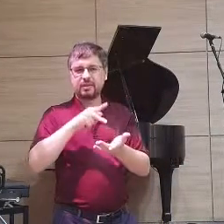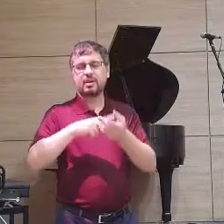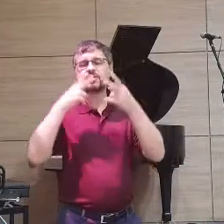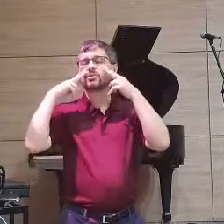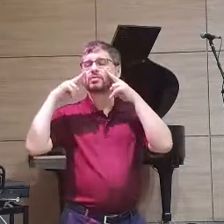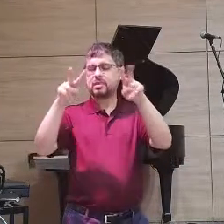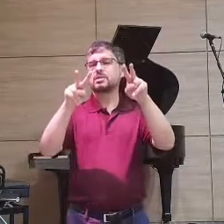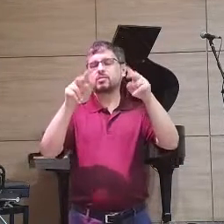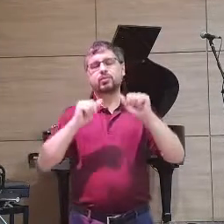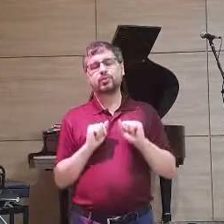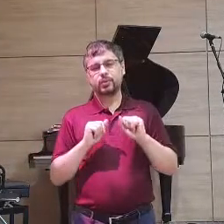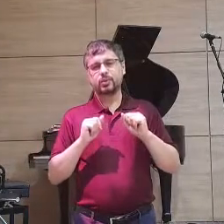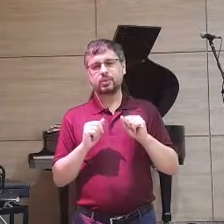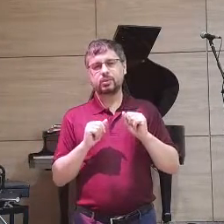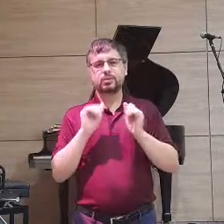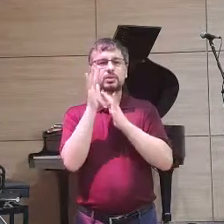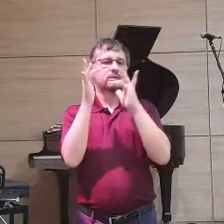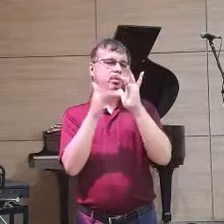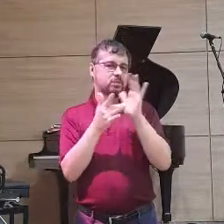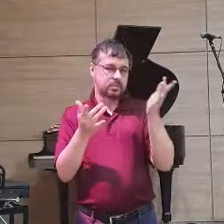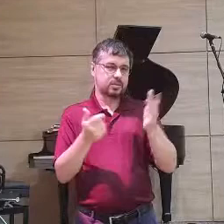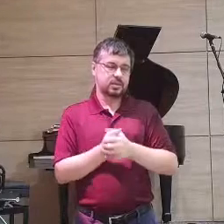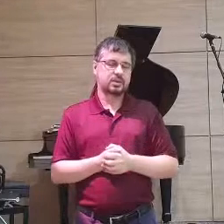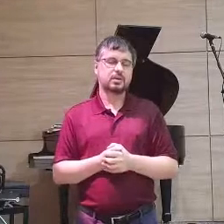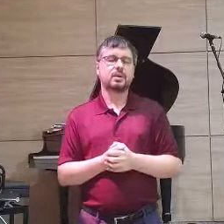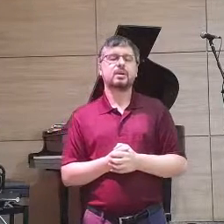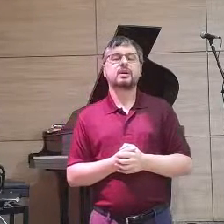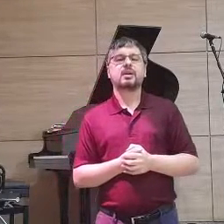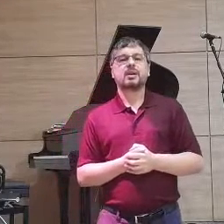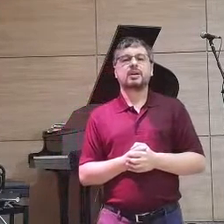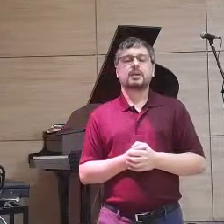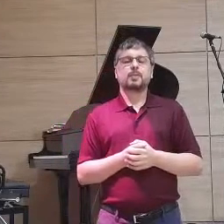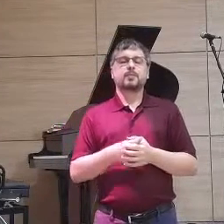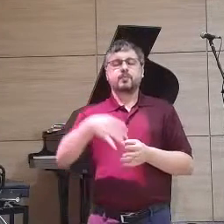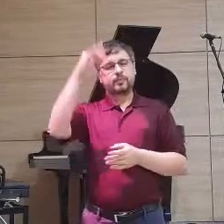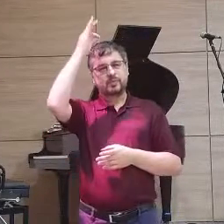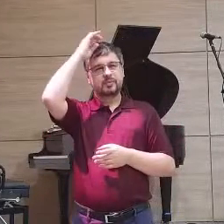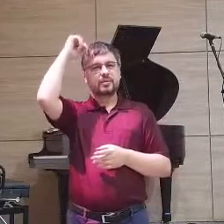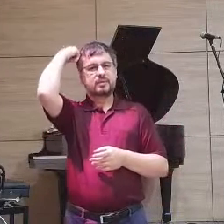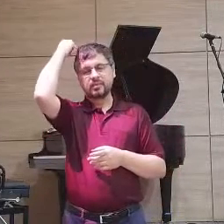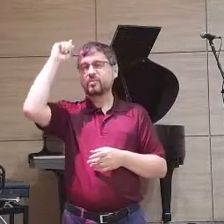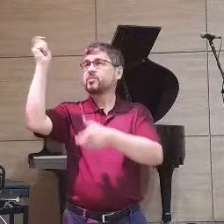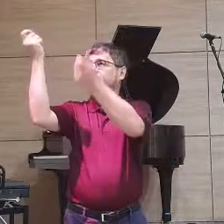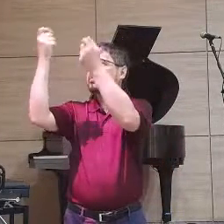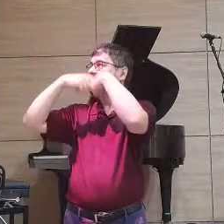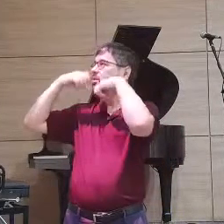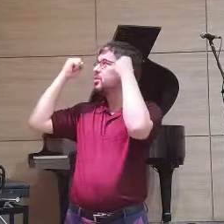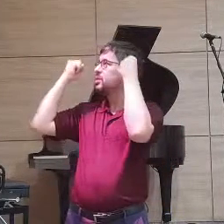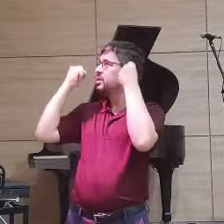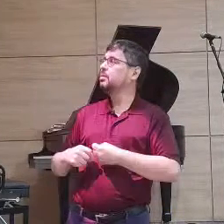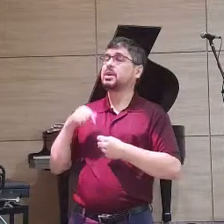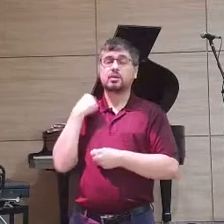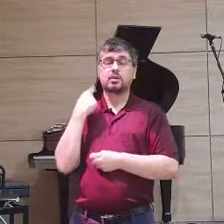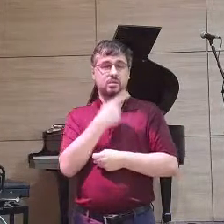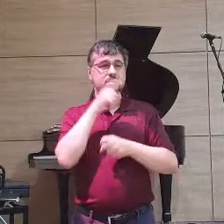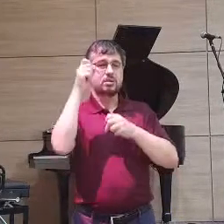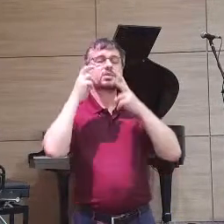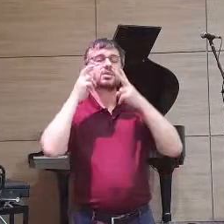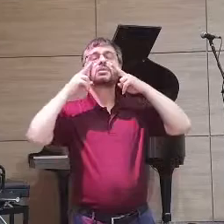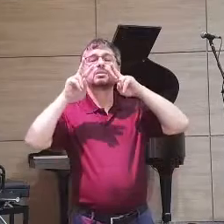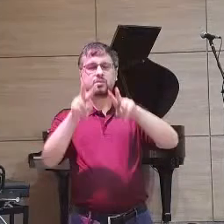tornaram Martírios então o espírito santo dá esse poder para a gente ser testemunha e testemunha em que aspecto